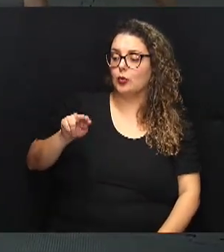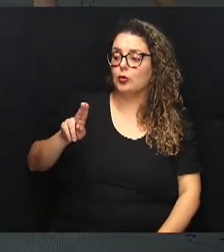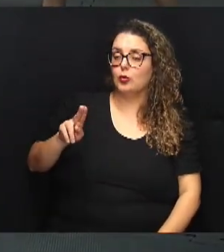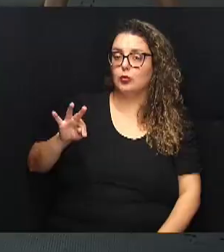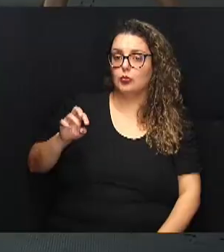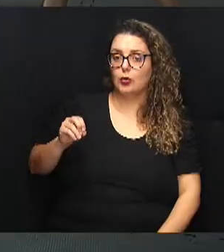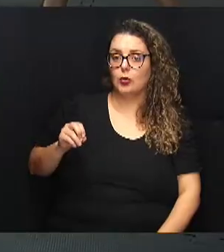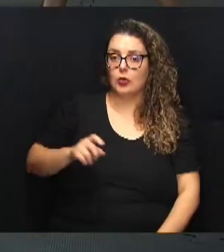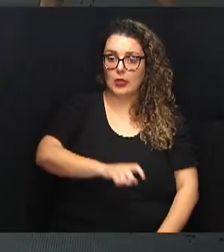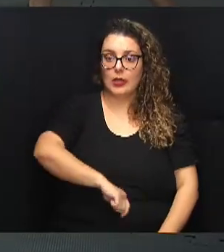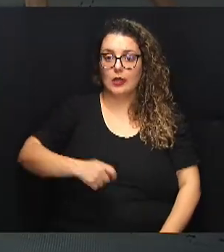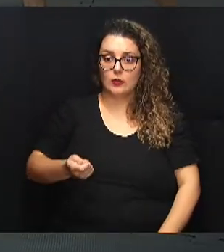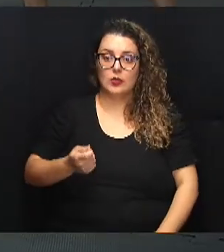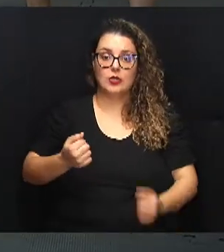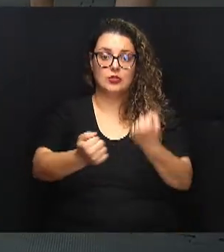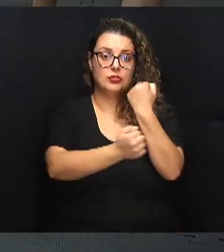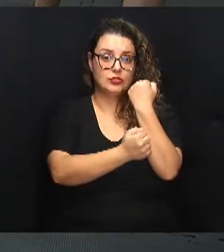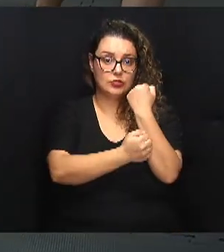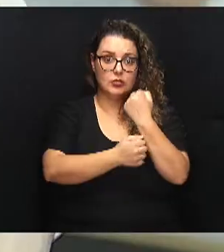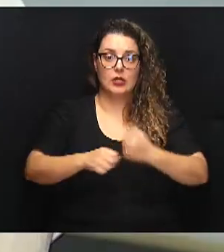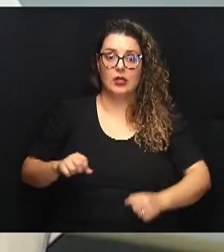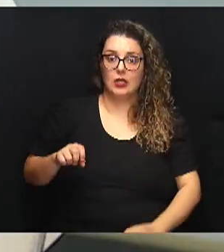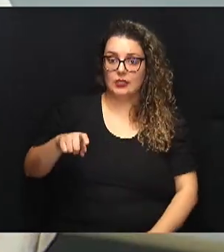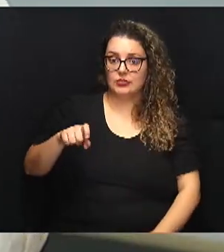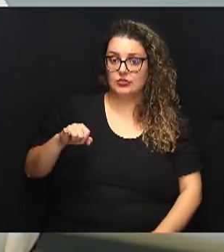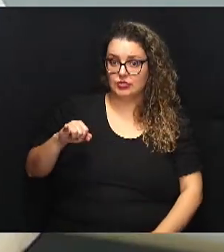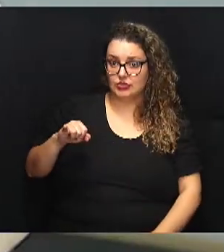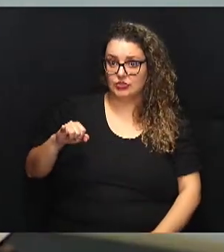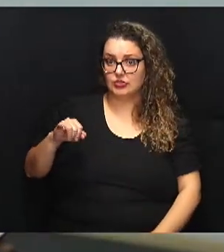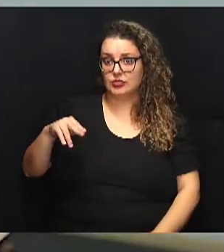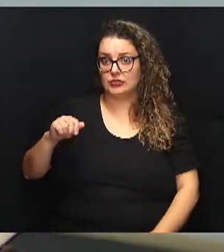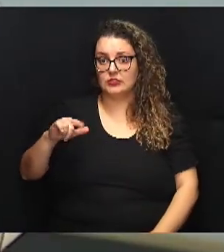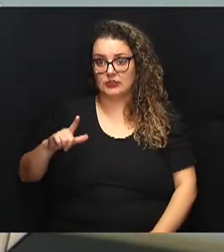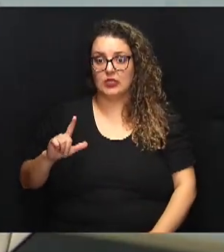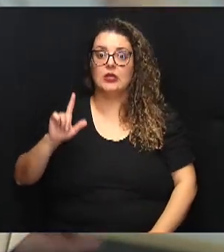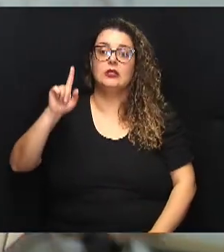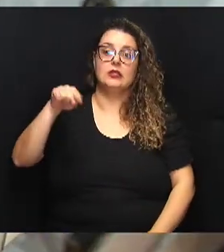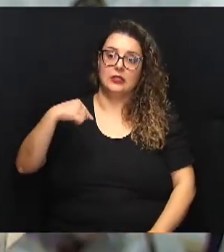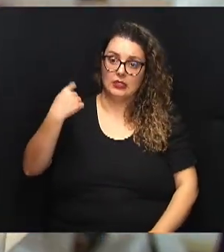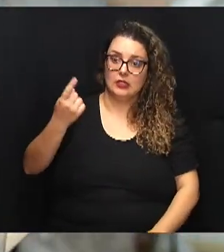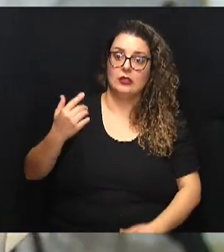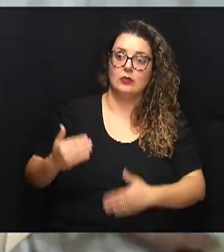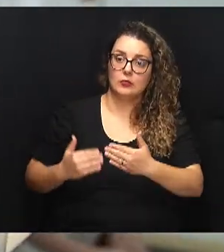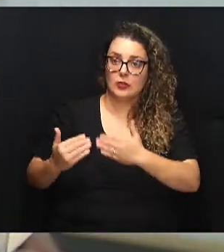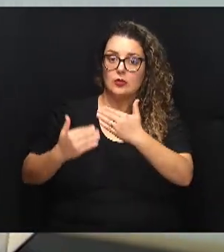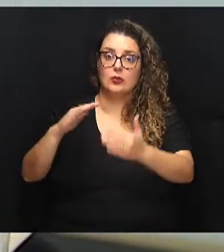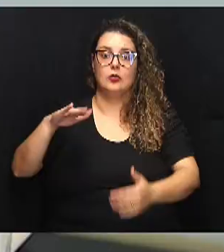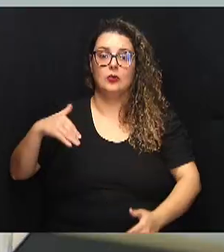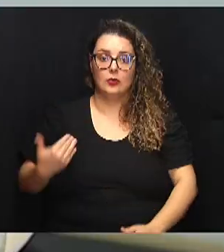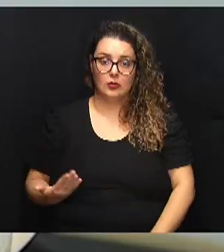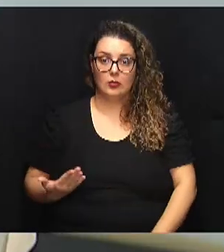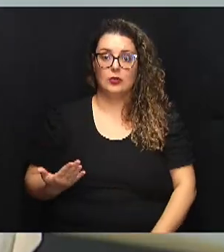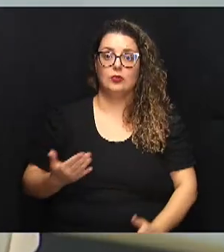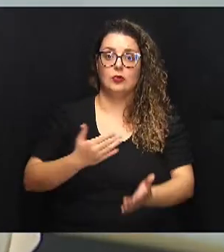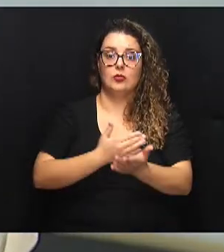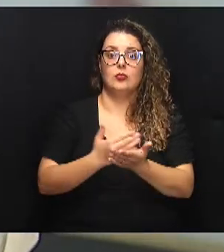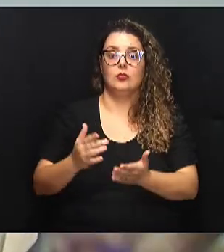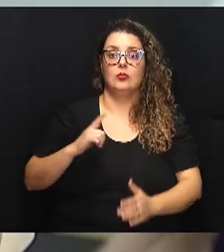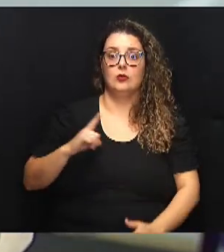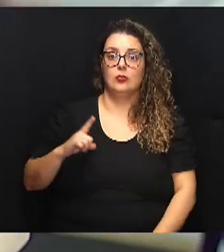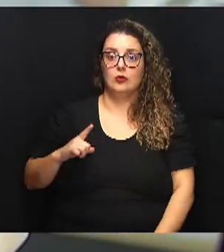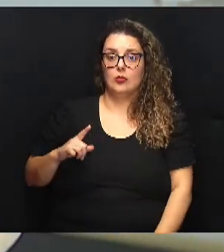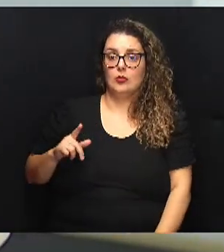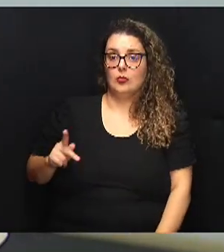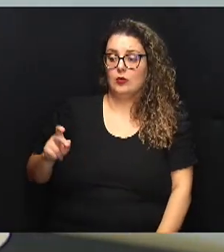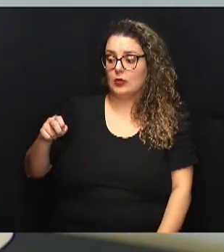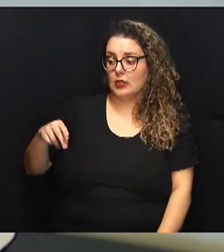eles estão utilizando. A shinai, ela foi desenvolvida posteriormente, quando começou a ter o advento do kendo,